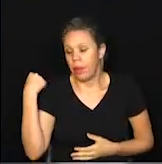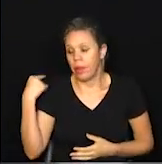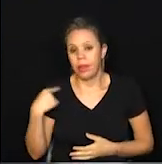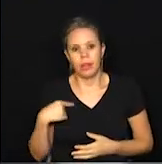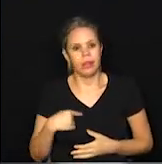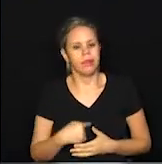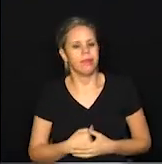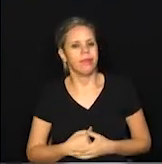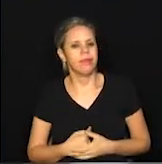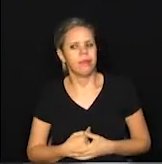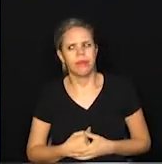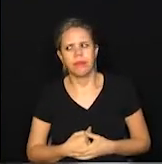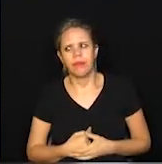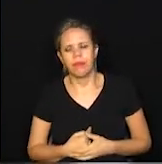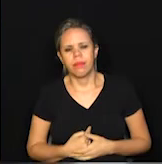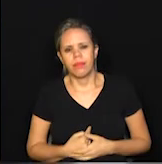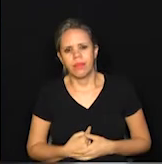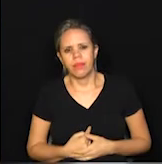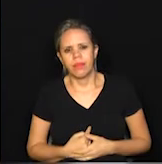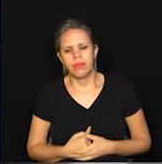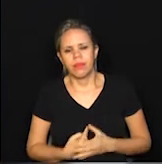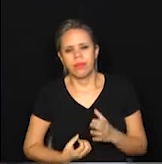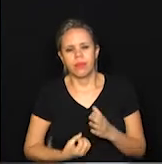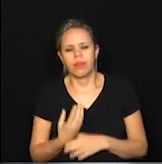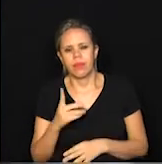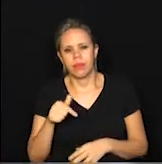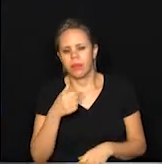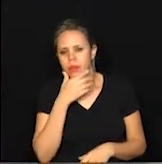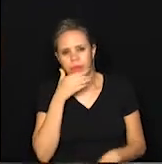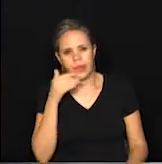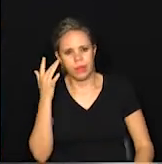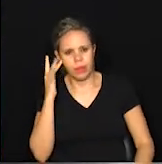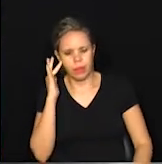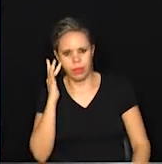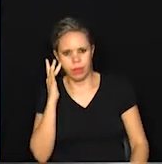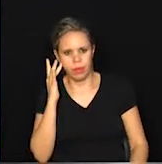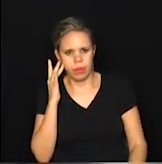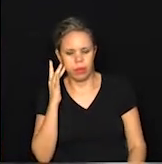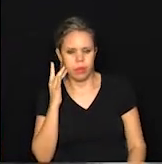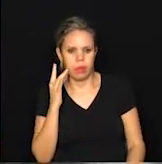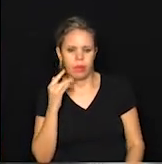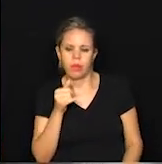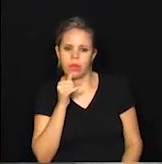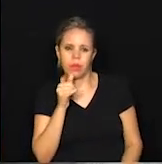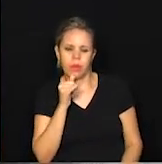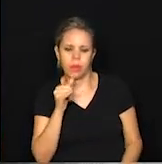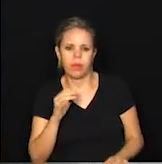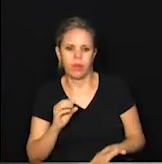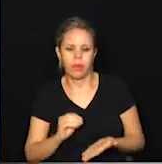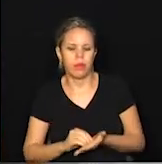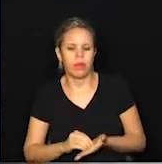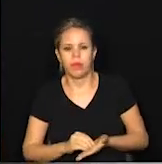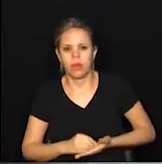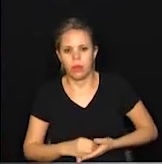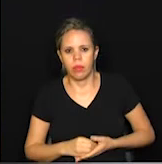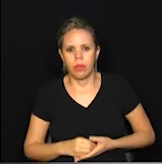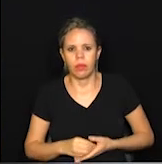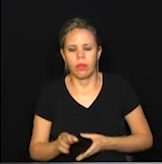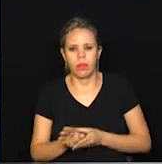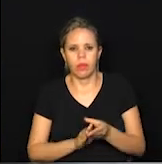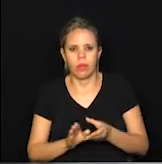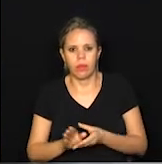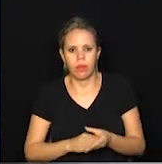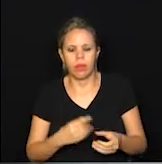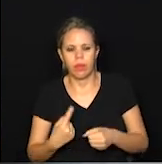Lagos que foi criado, e depois eu acho que está até acéfalo, é o Conselho Municipal de Artes